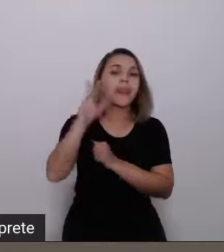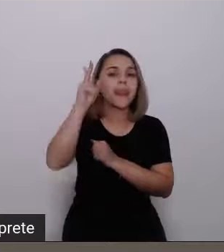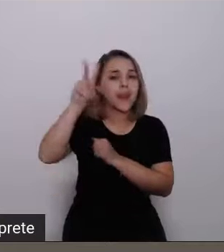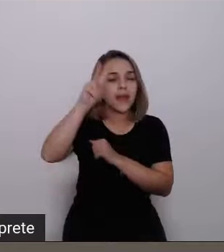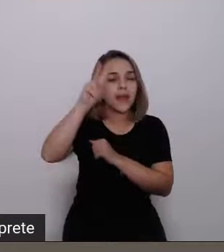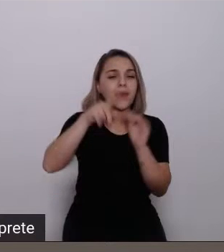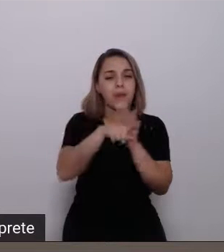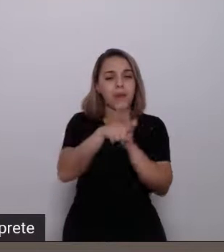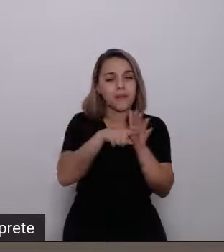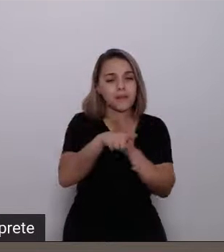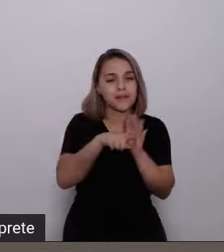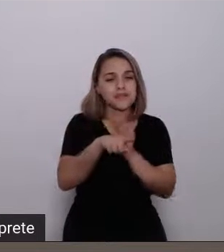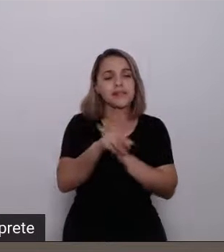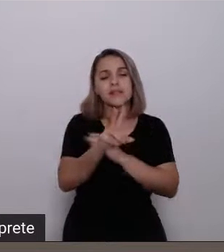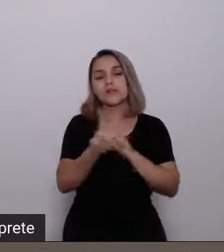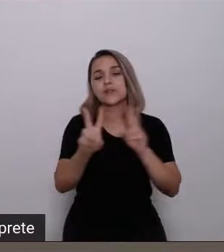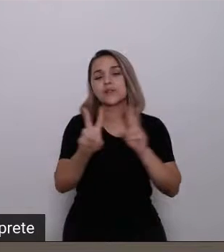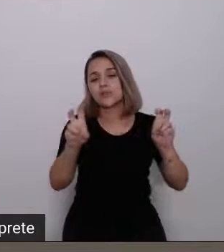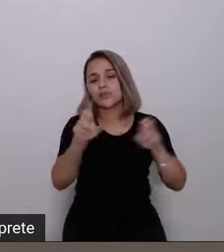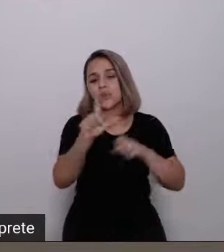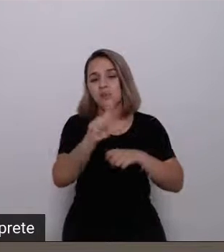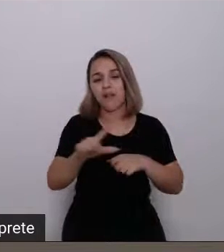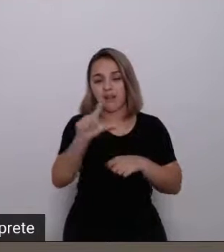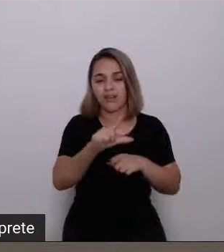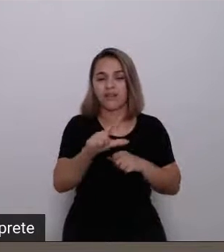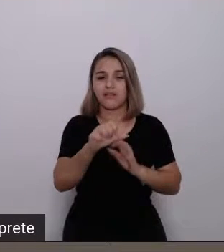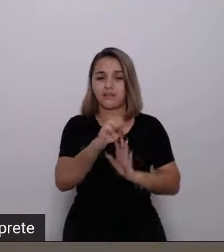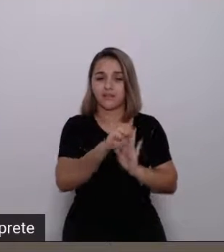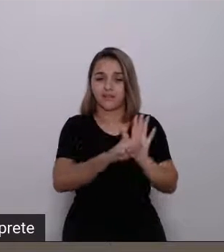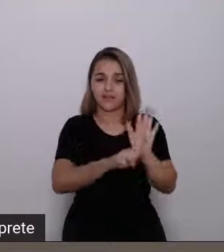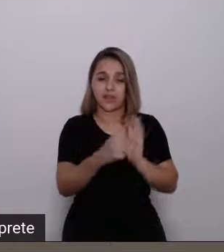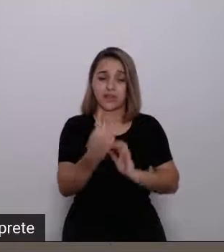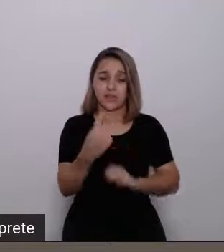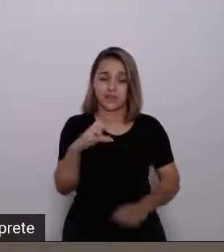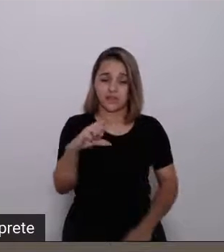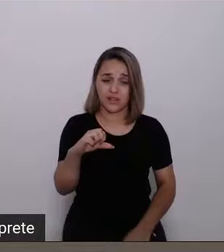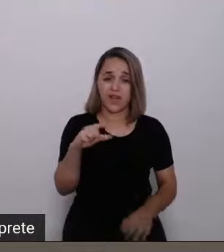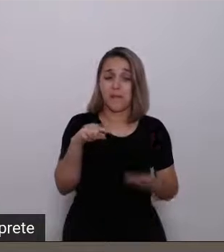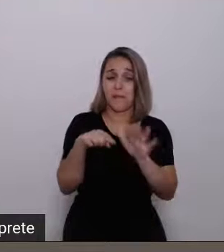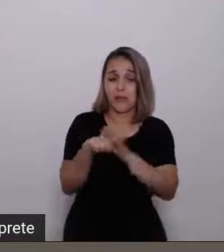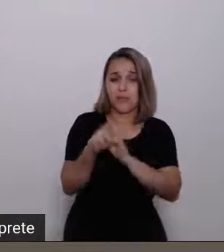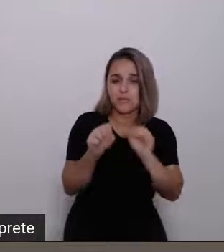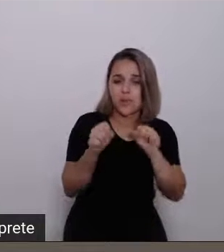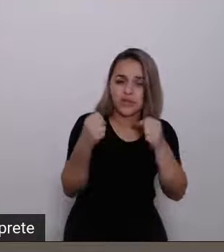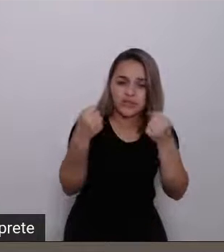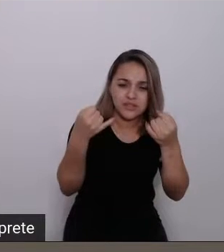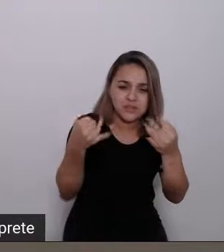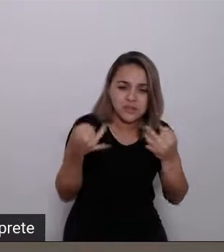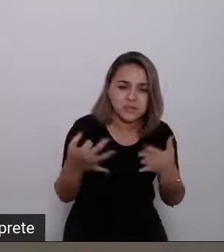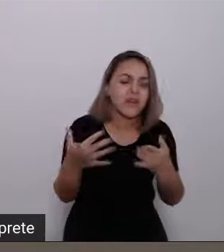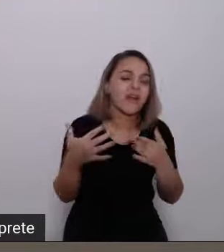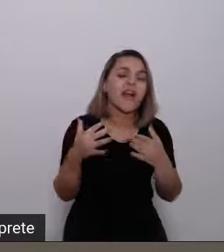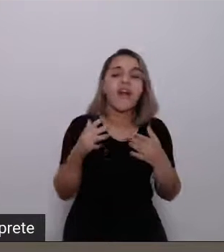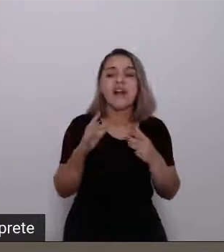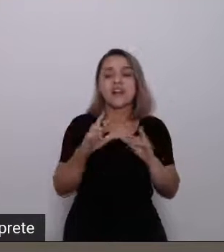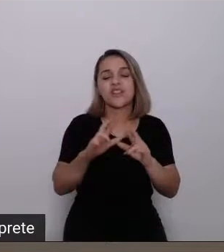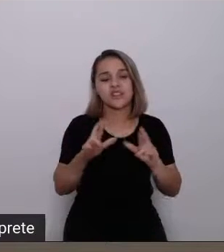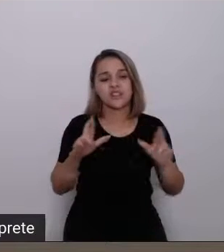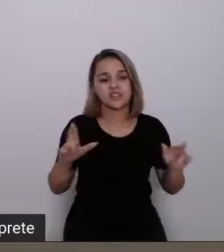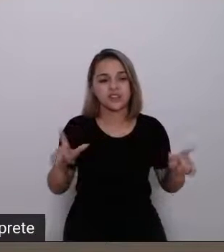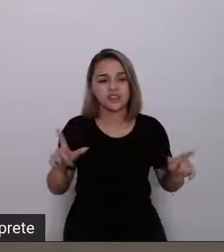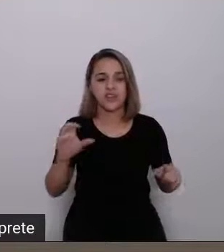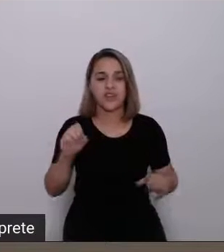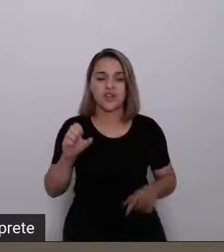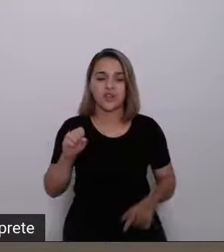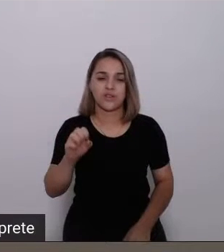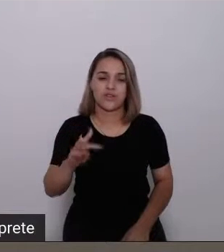a literatura e a fotografia no século XIX, ela pergunta se você poderia falar um pouco sobre eventuais diferenças entre Oswald e seus pares naturalistas